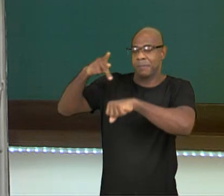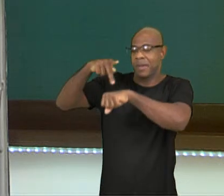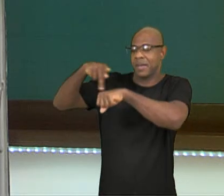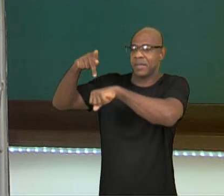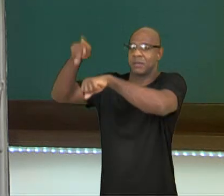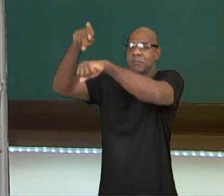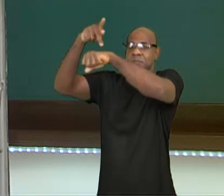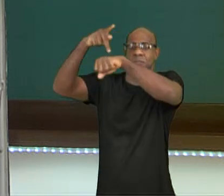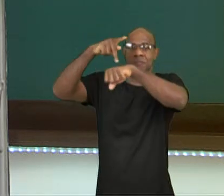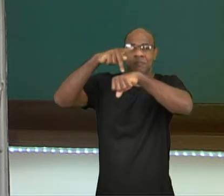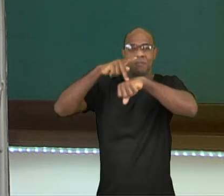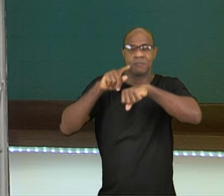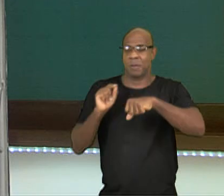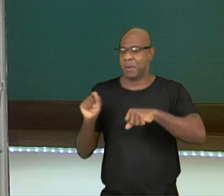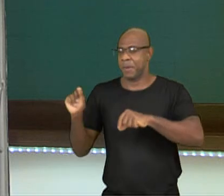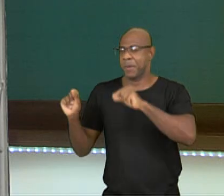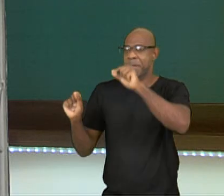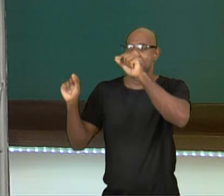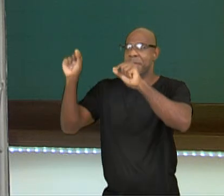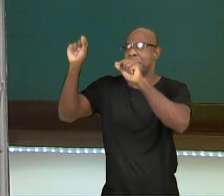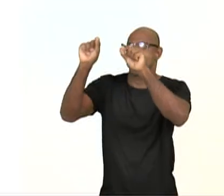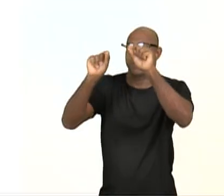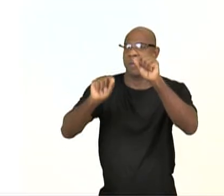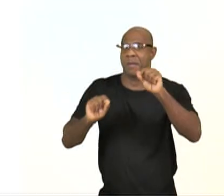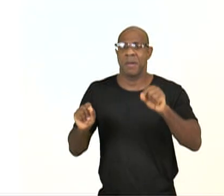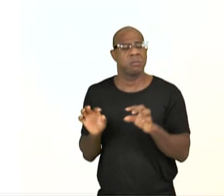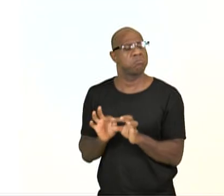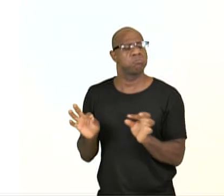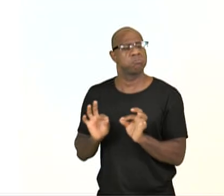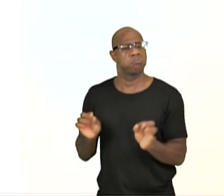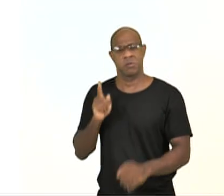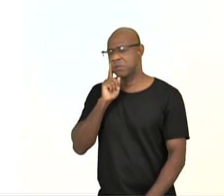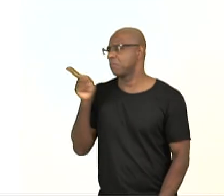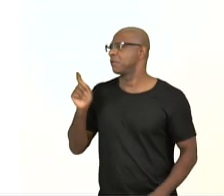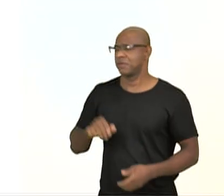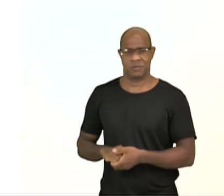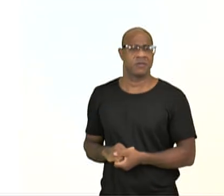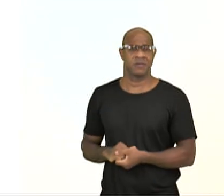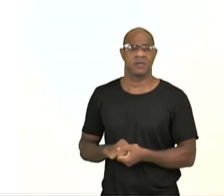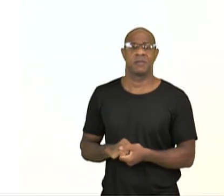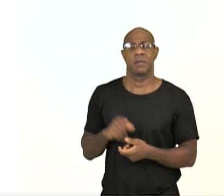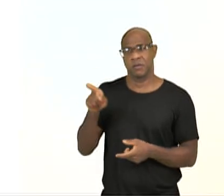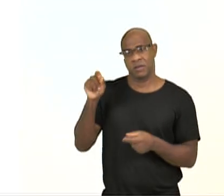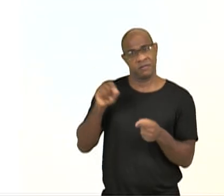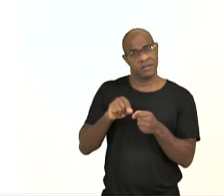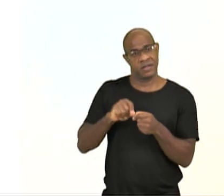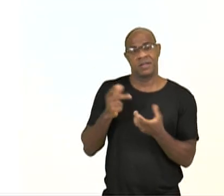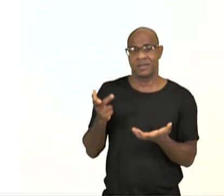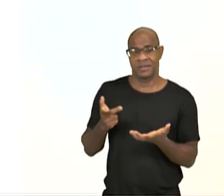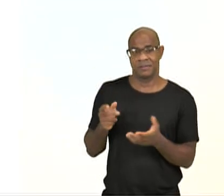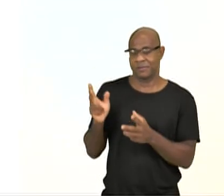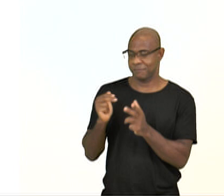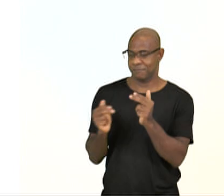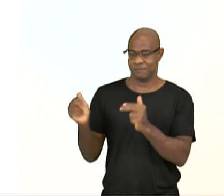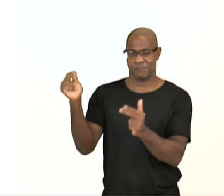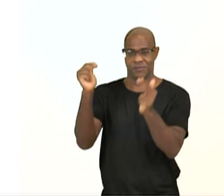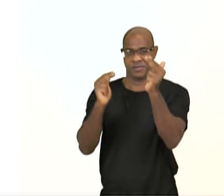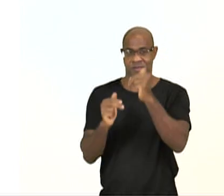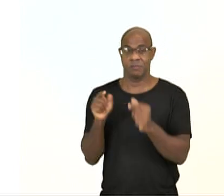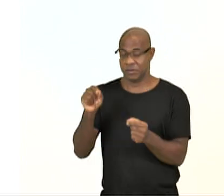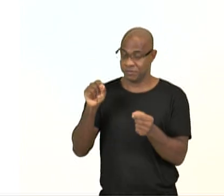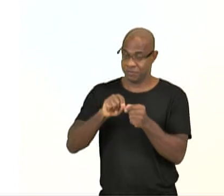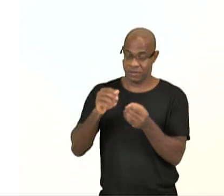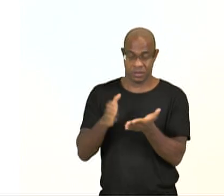Angola, Zâmbia. Então, simples, tá bom? Para você fazer aí esse desenho simples no seu